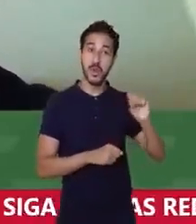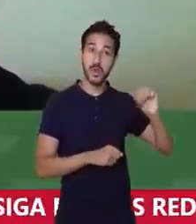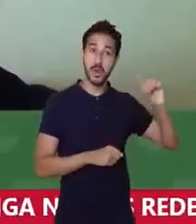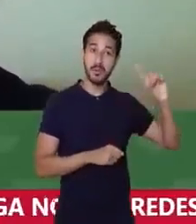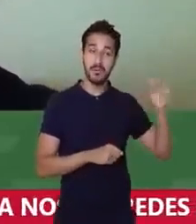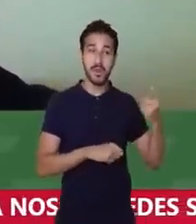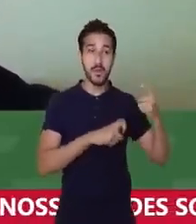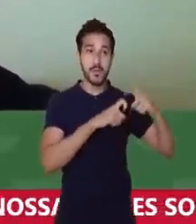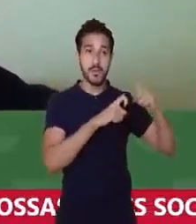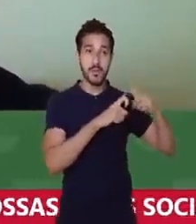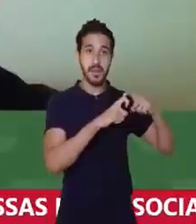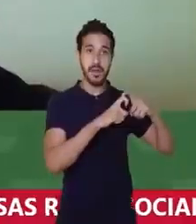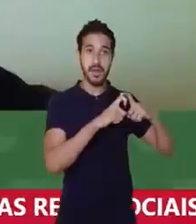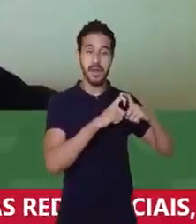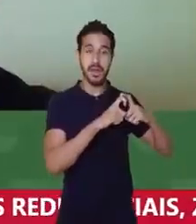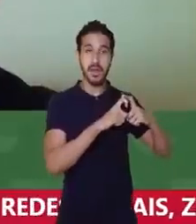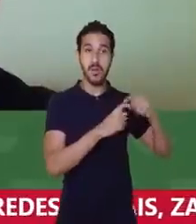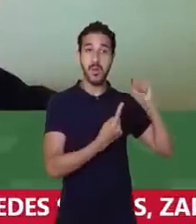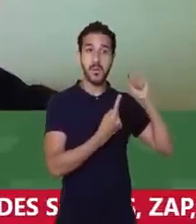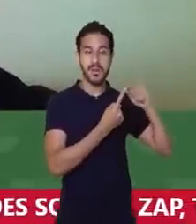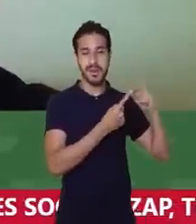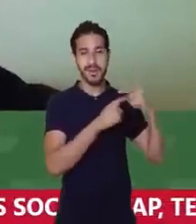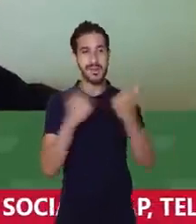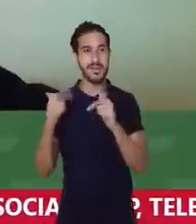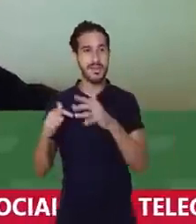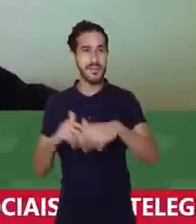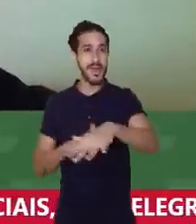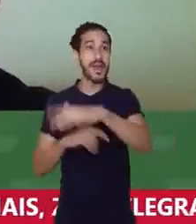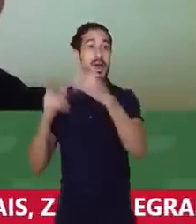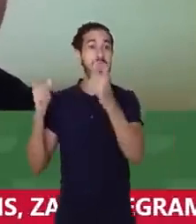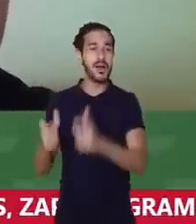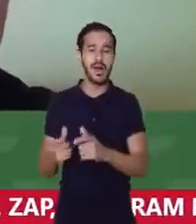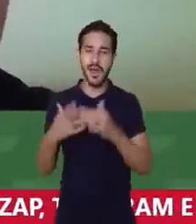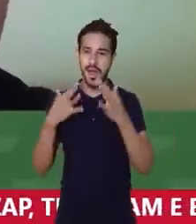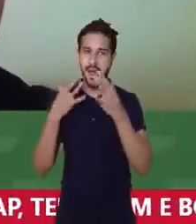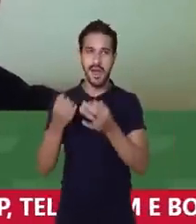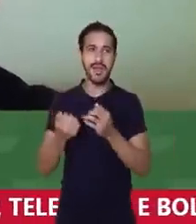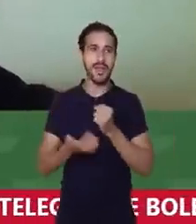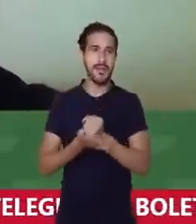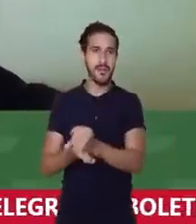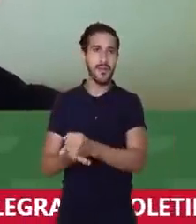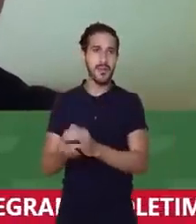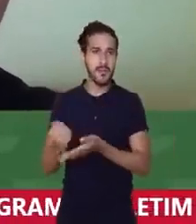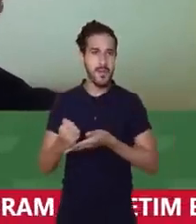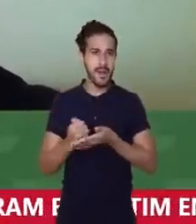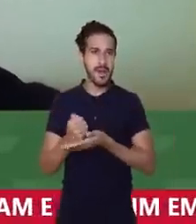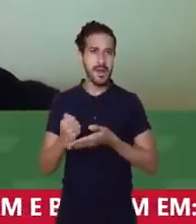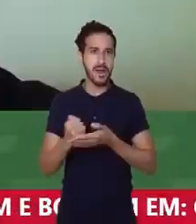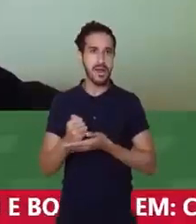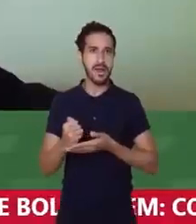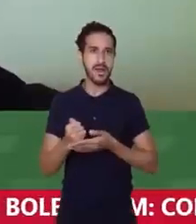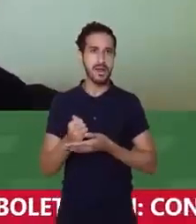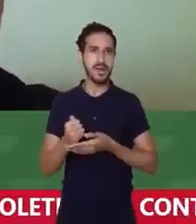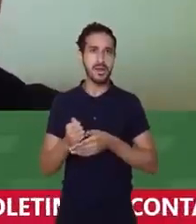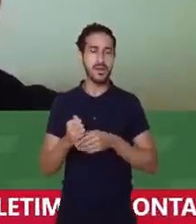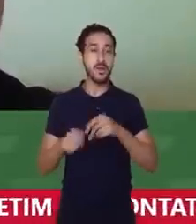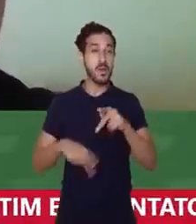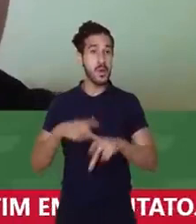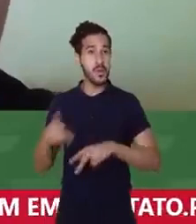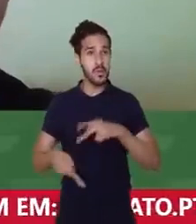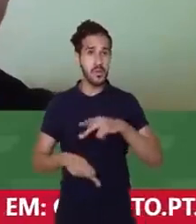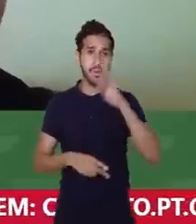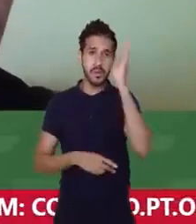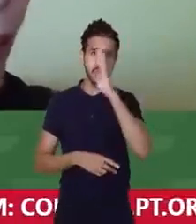mil médicos para atuar aonde? Na atenção básica, naquela que a